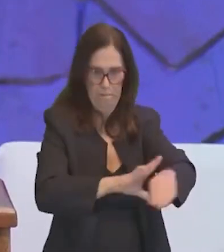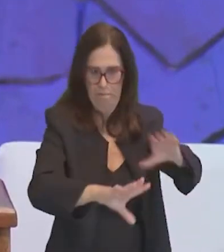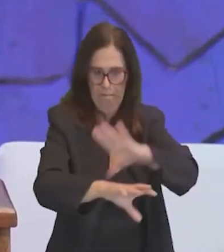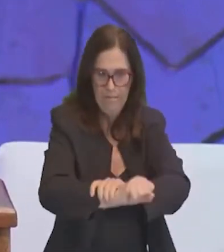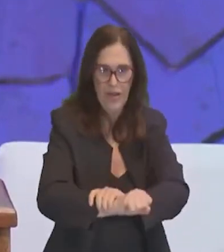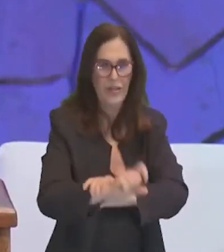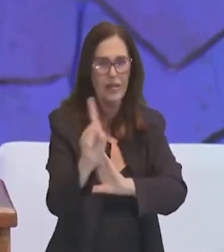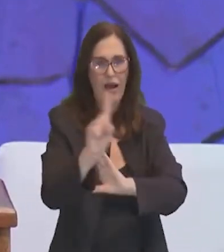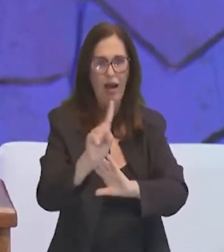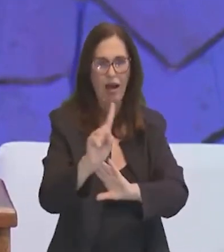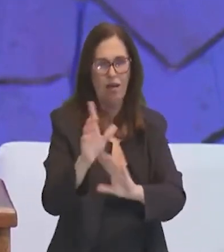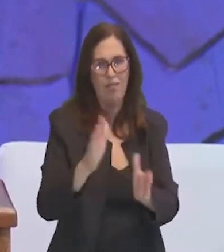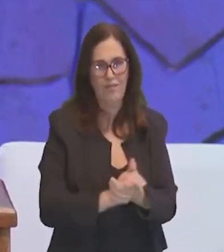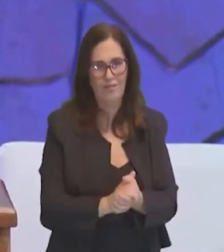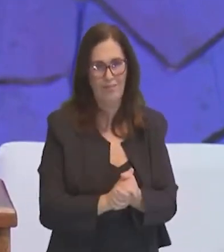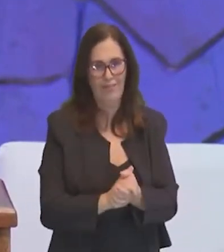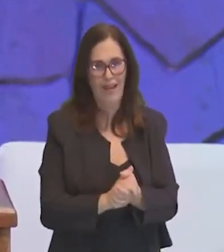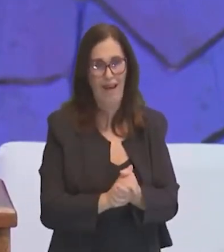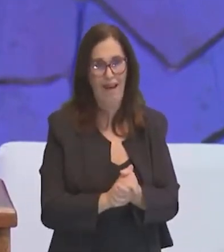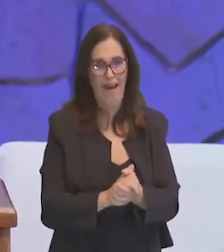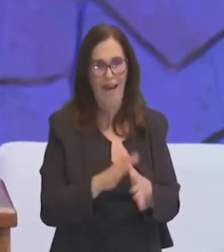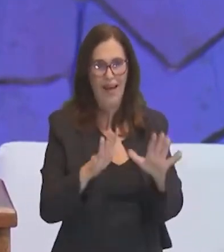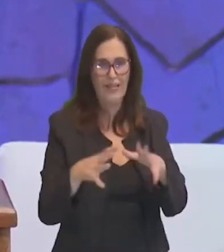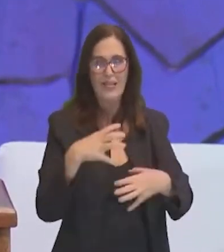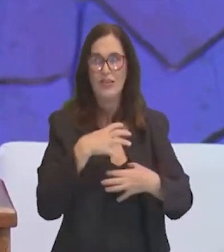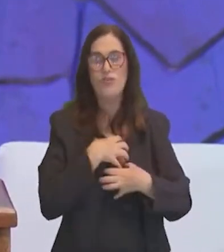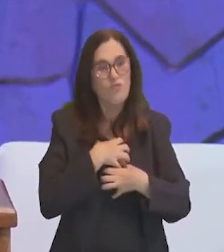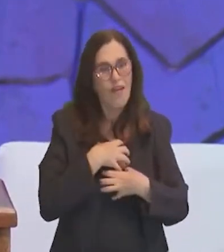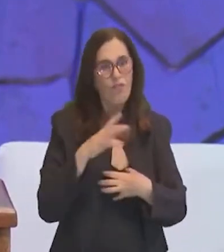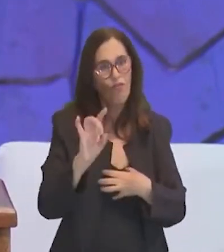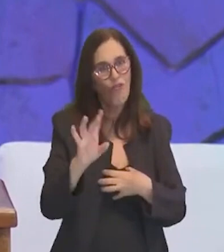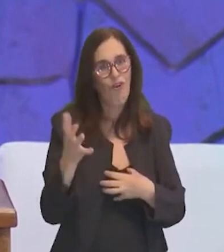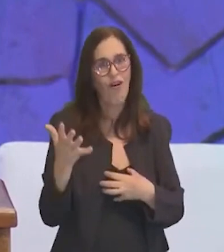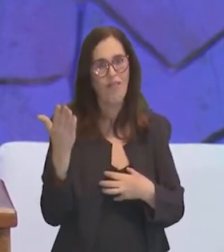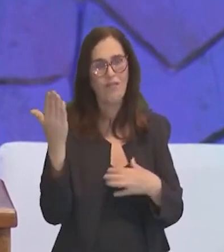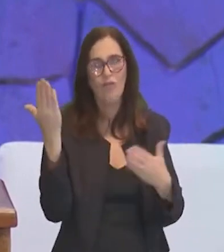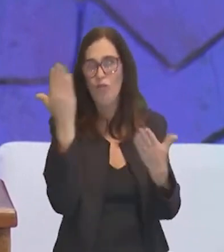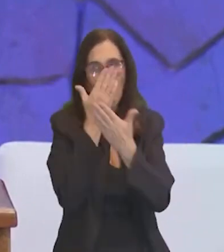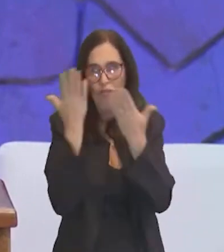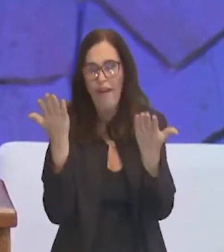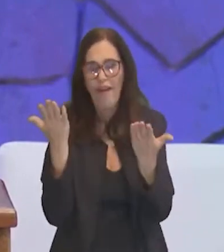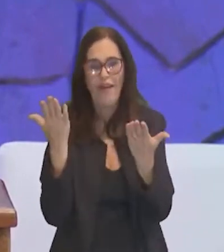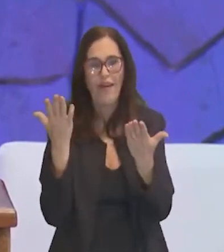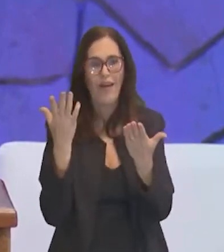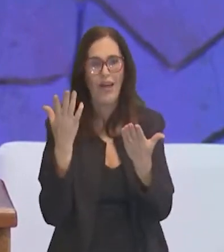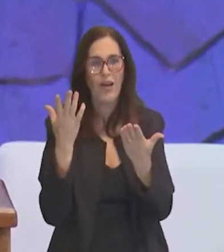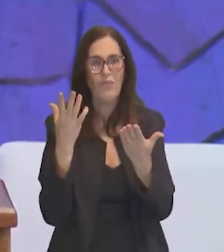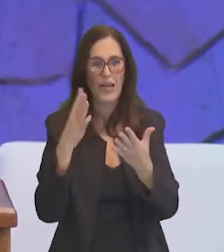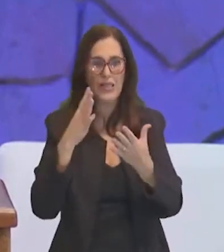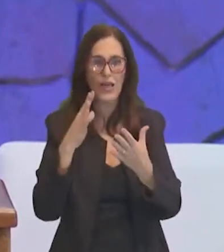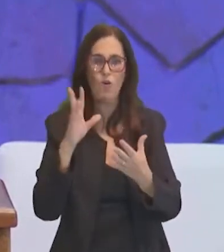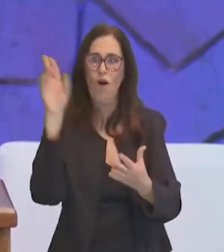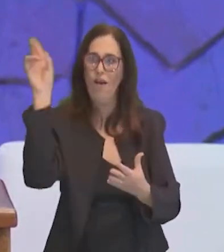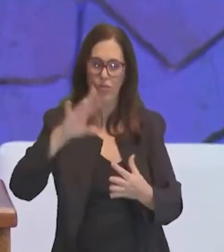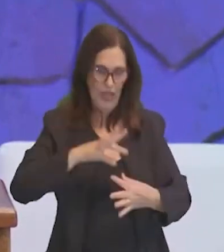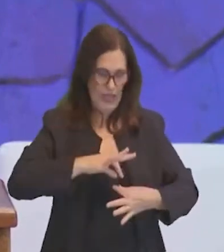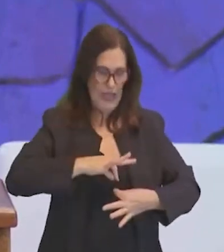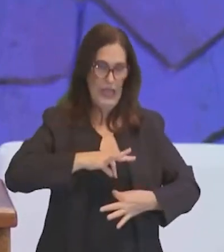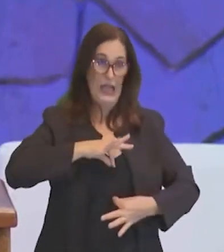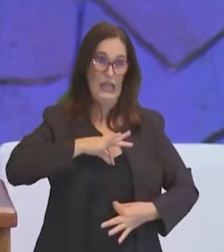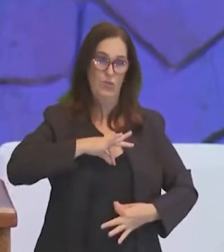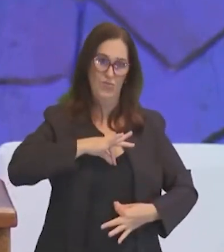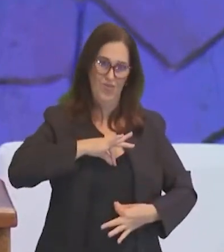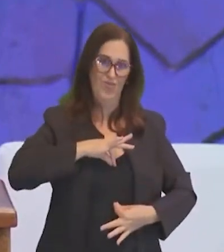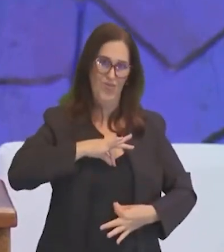o palpável apenas. Mas o resultado com Deus é um resultado espiritual. Quando